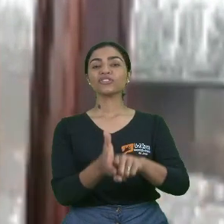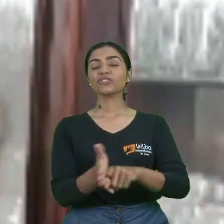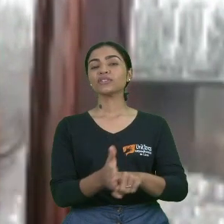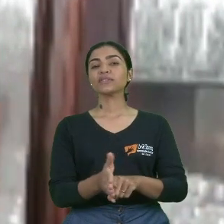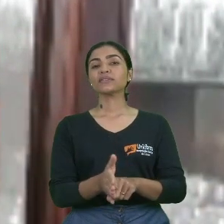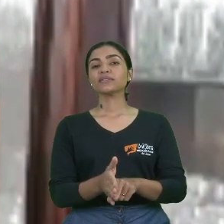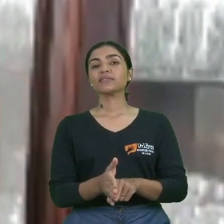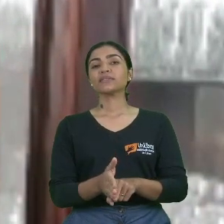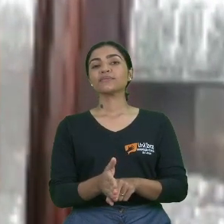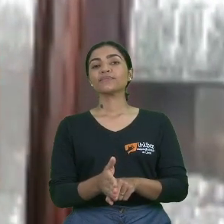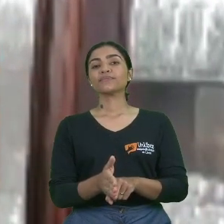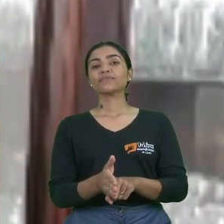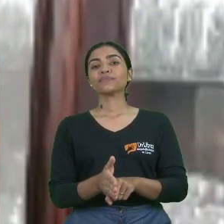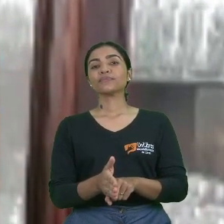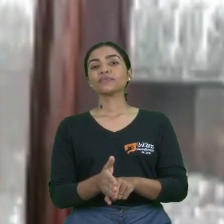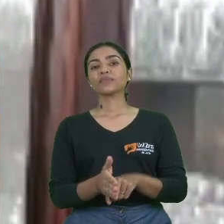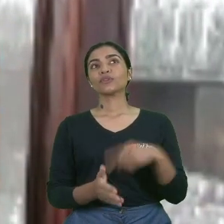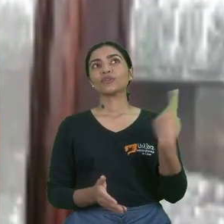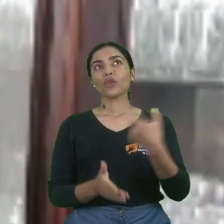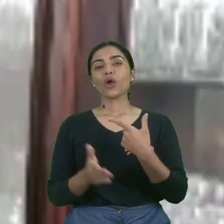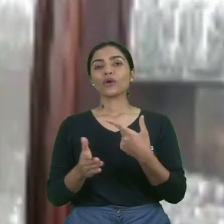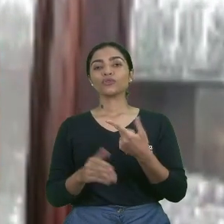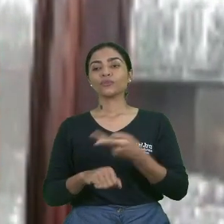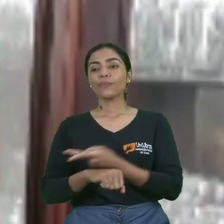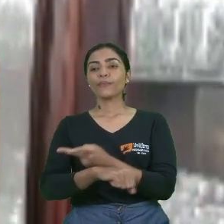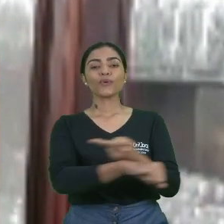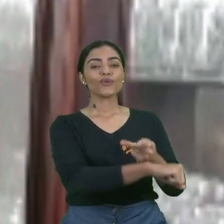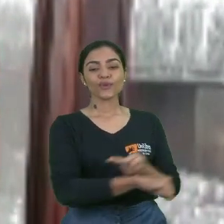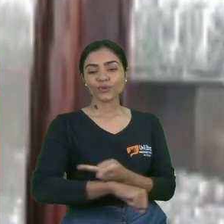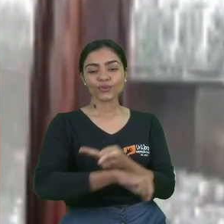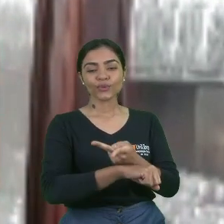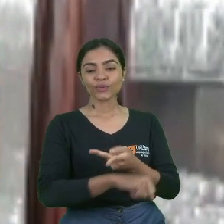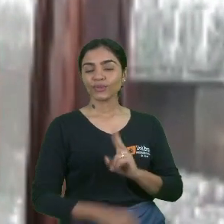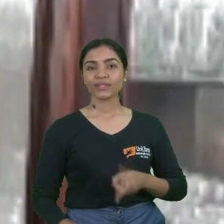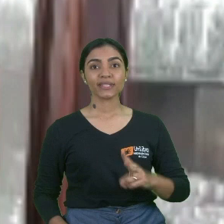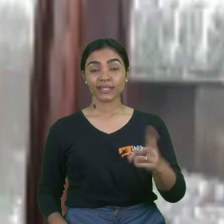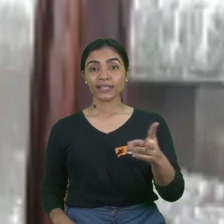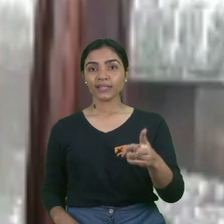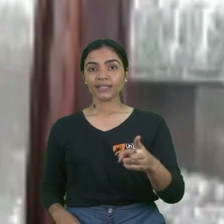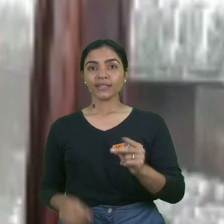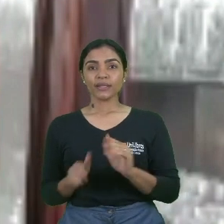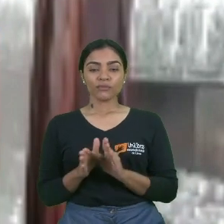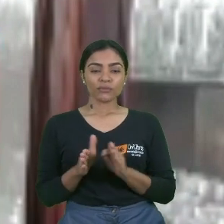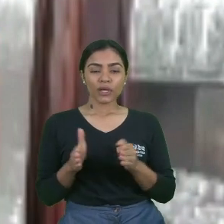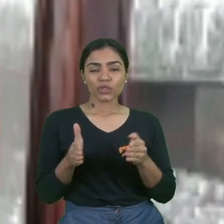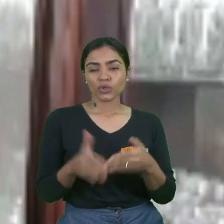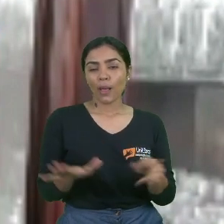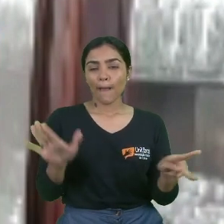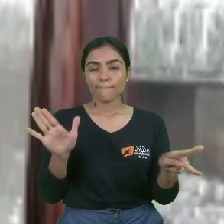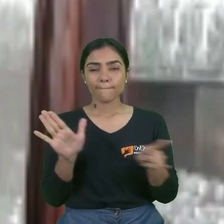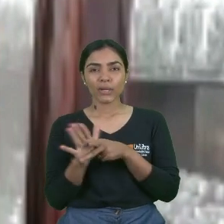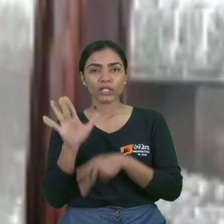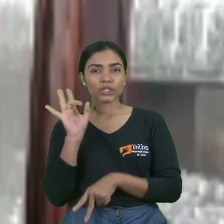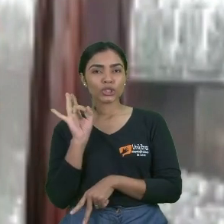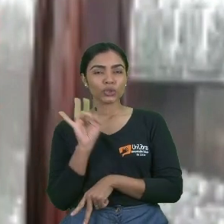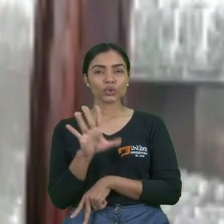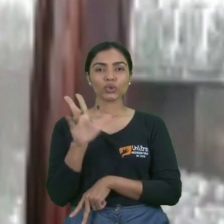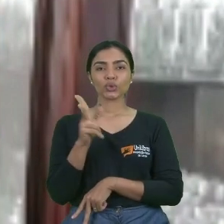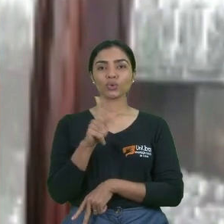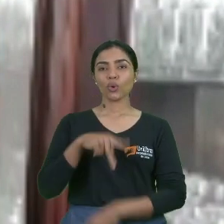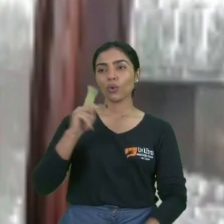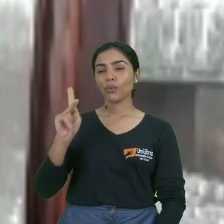que a gente procura sempre de jeito nenhum uma pesquisa exclusiva do professor pronto o